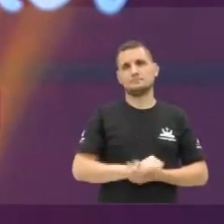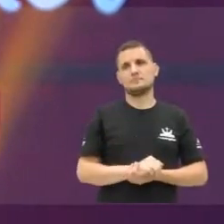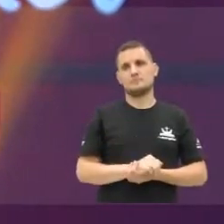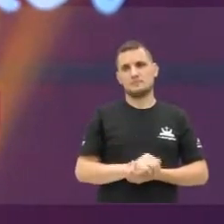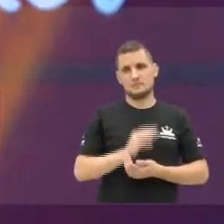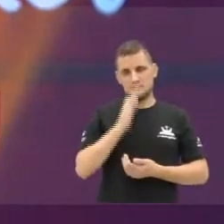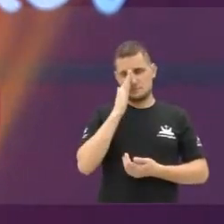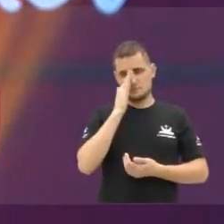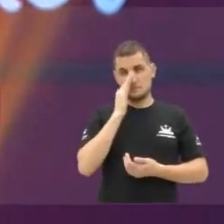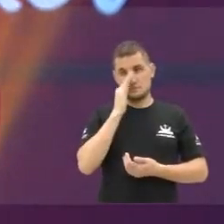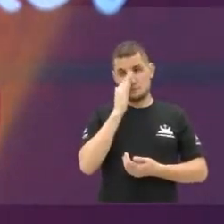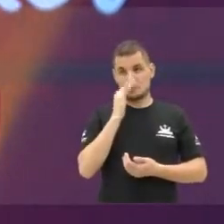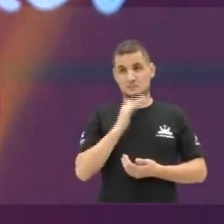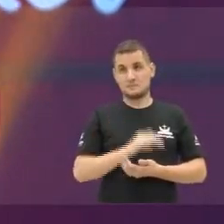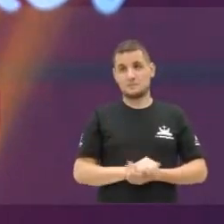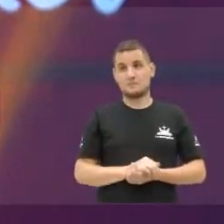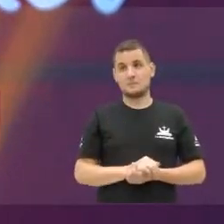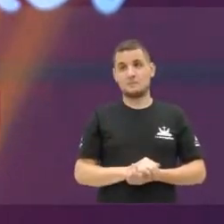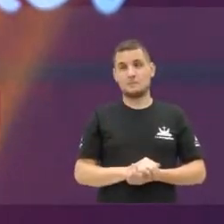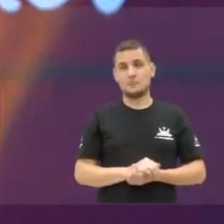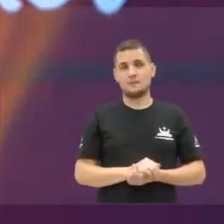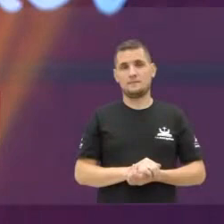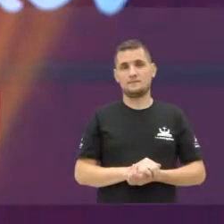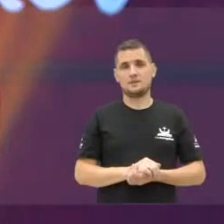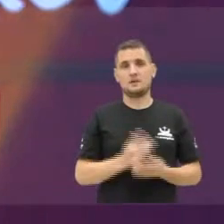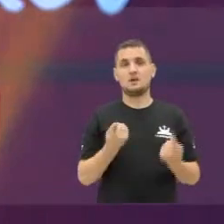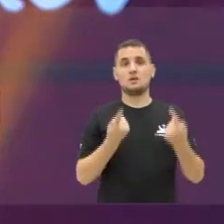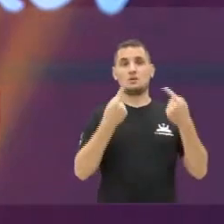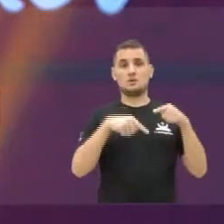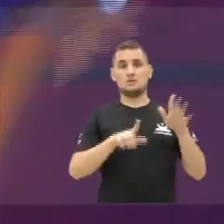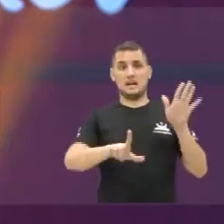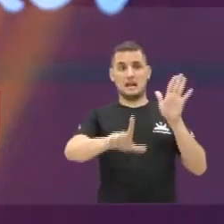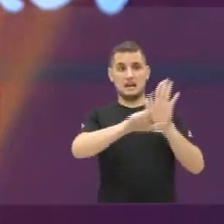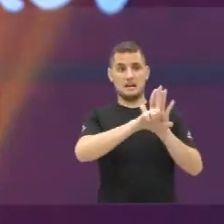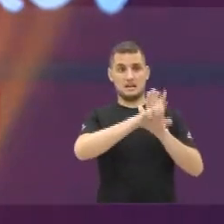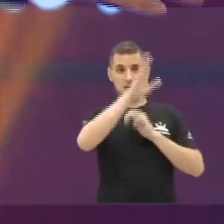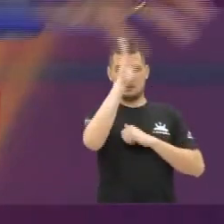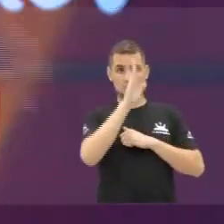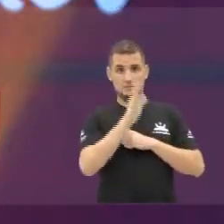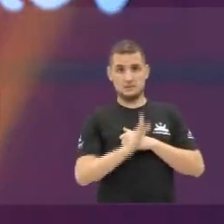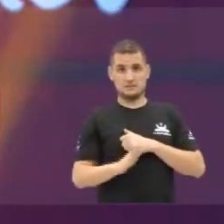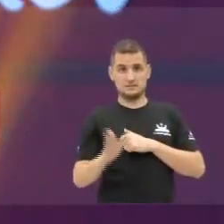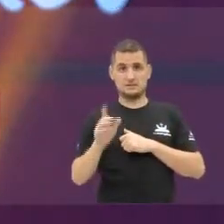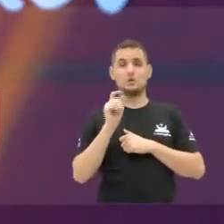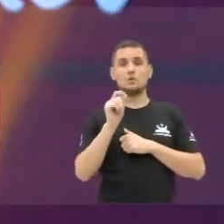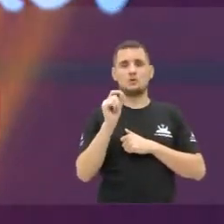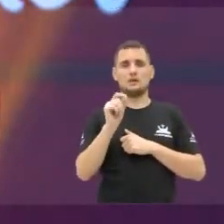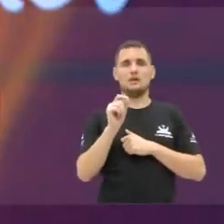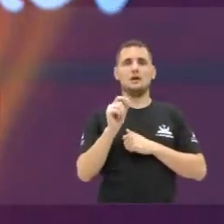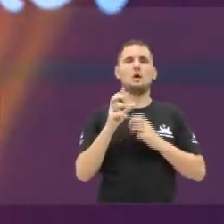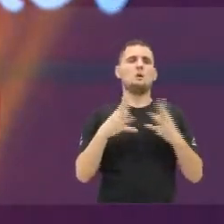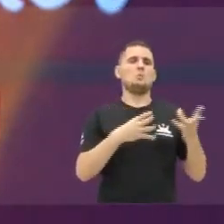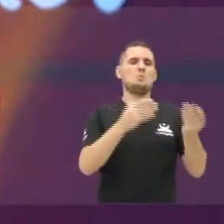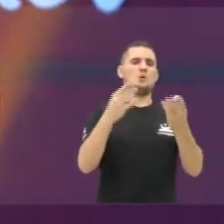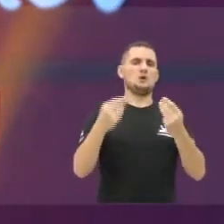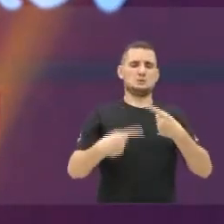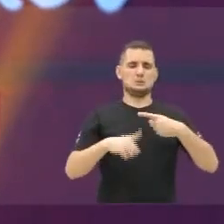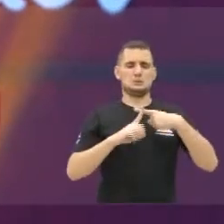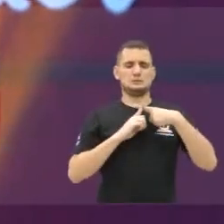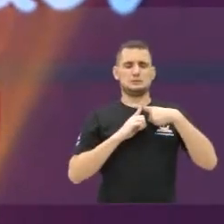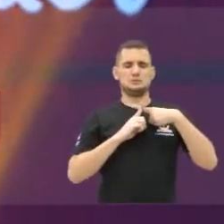Contra a Constituição brasileira. Quantos cristãos estão sendo mortos,